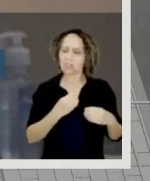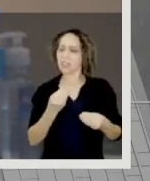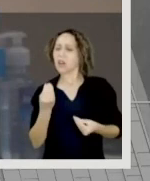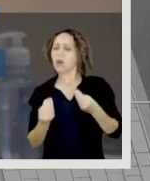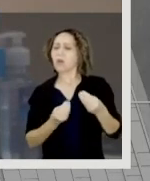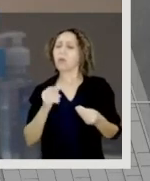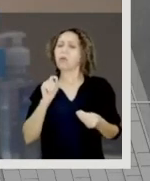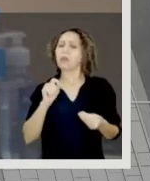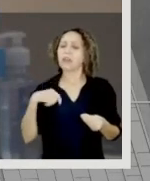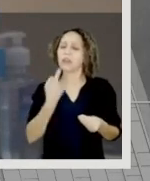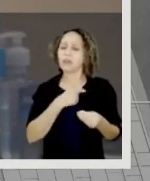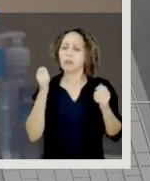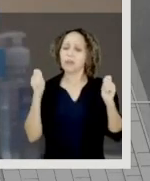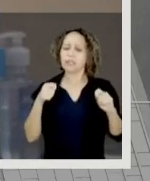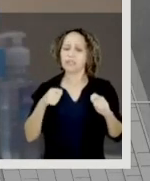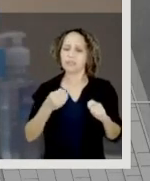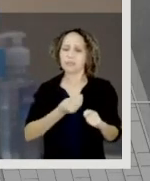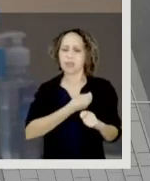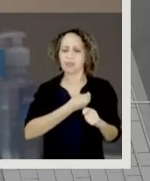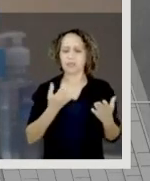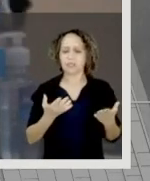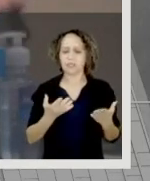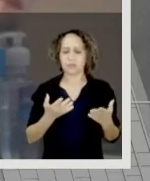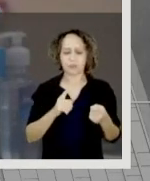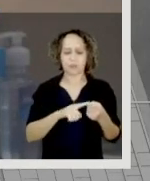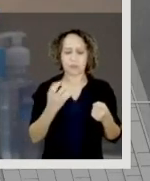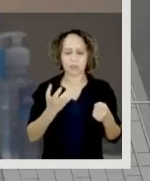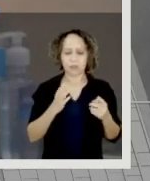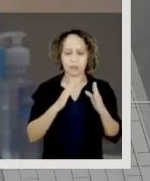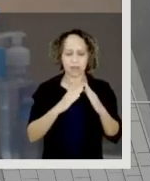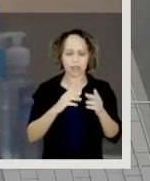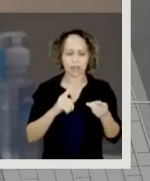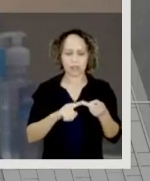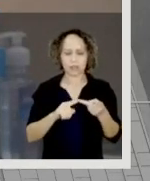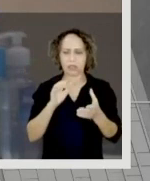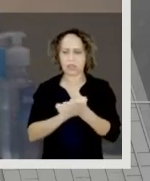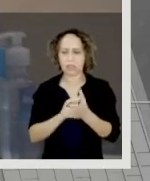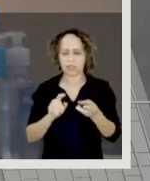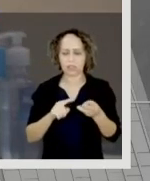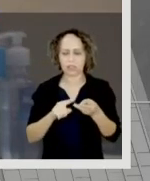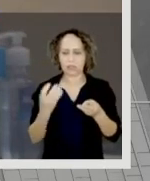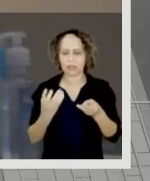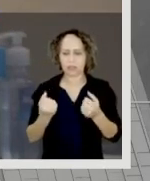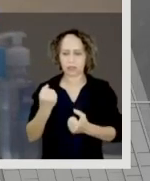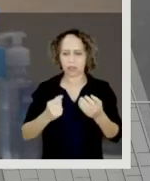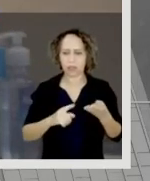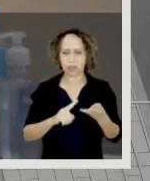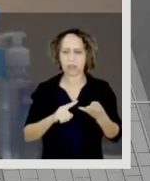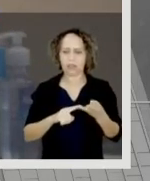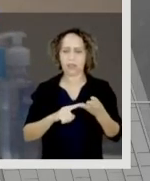muito dinheiro, é tempo de TV. Então eles já estão aí tirando o cavalinho deles aí da reta. E não acredito